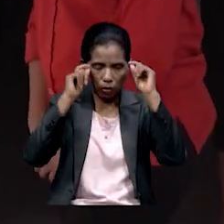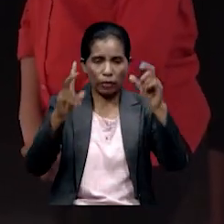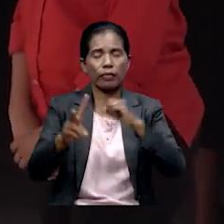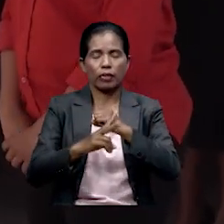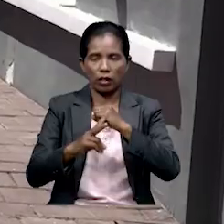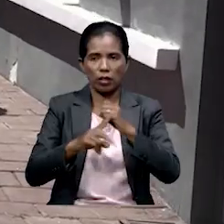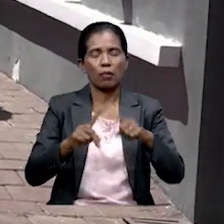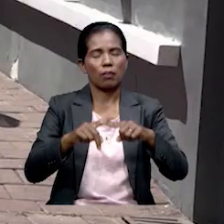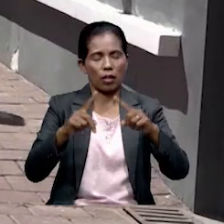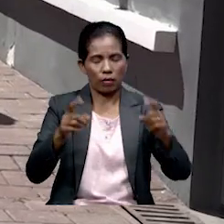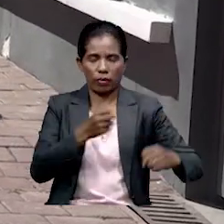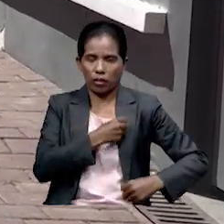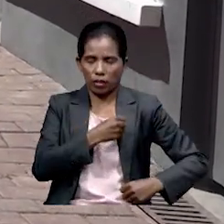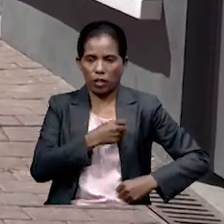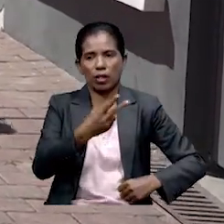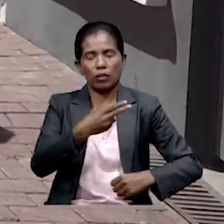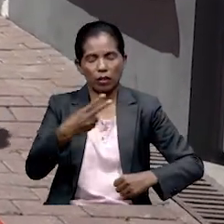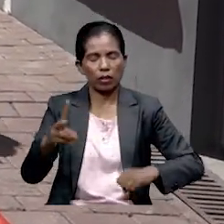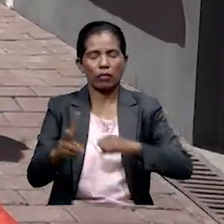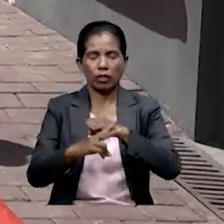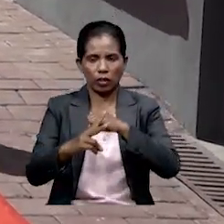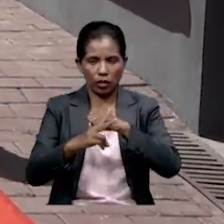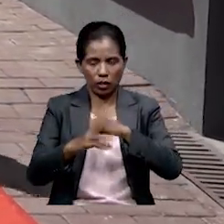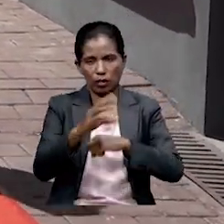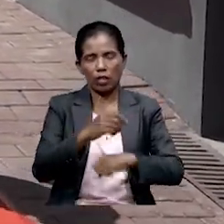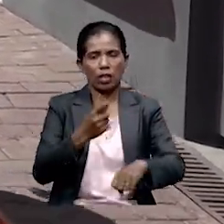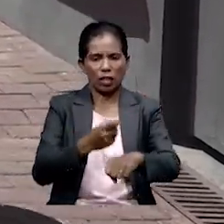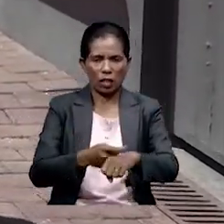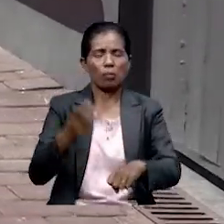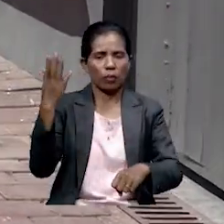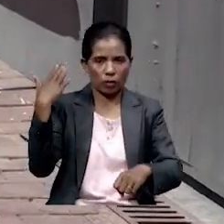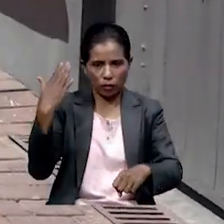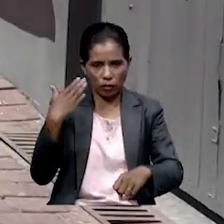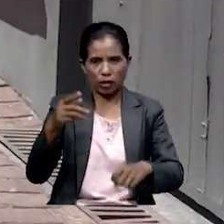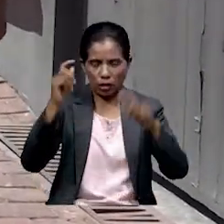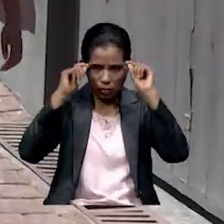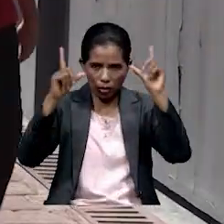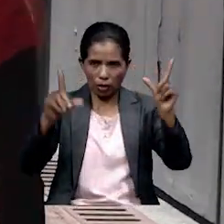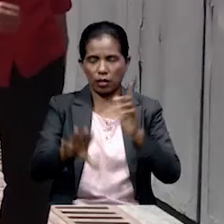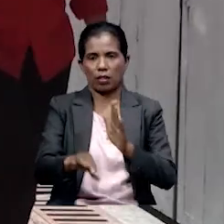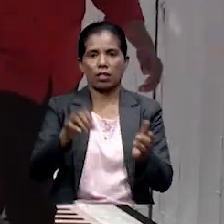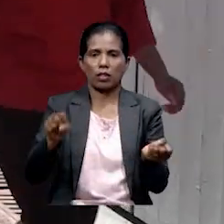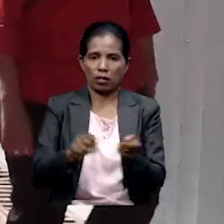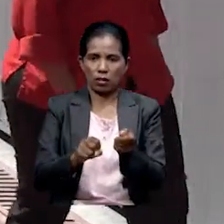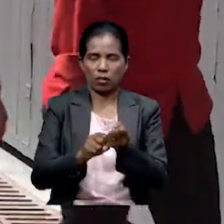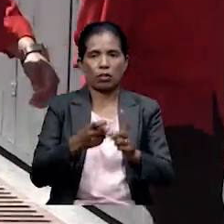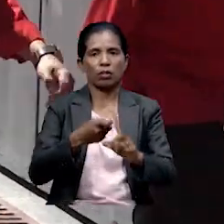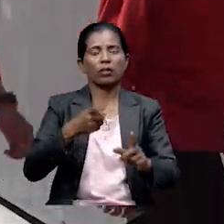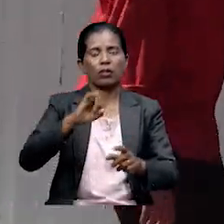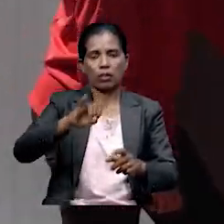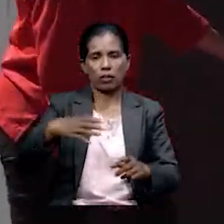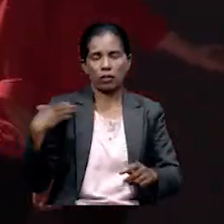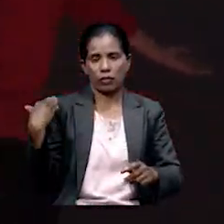bem militar Indonésia, mos sai vítima, ba falintil, no ia momento neba, Timor-Leste, mos retan apoio, russi juventude no